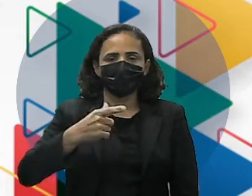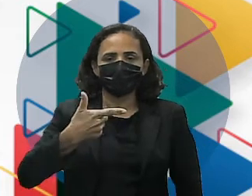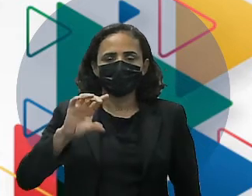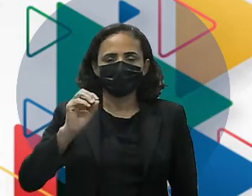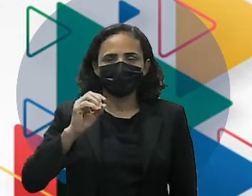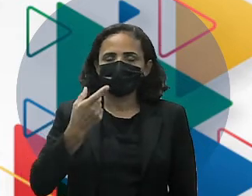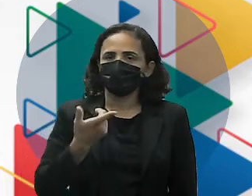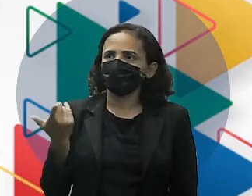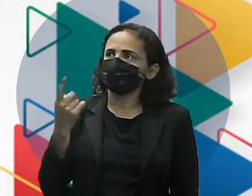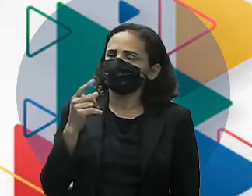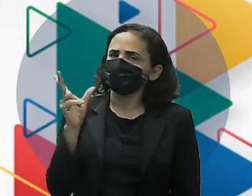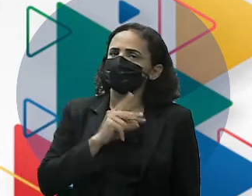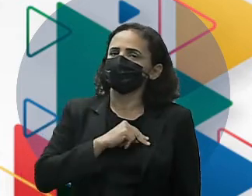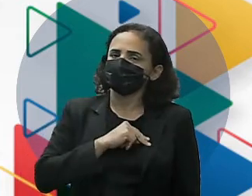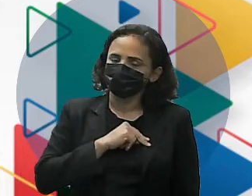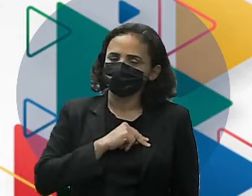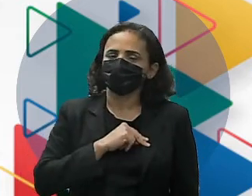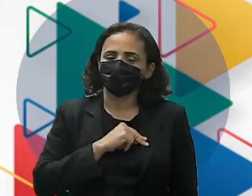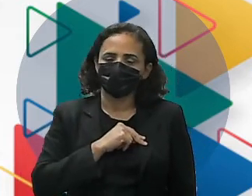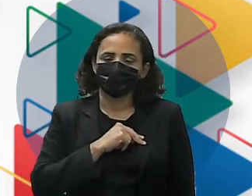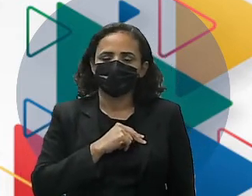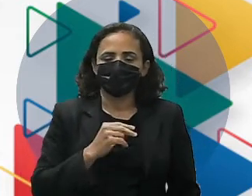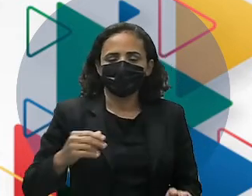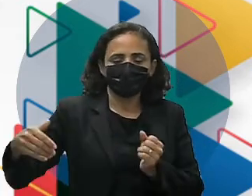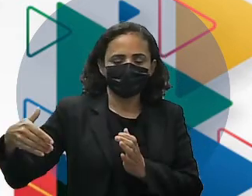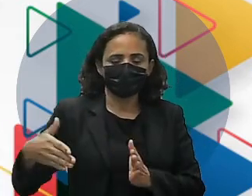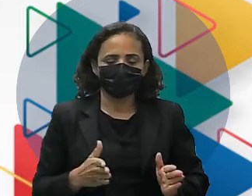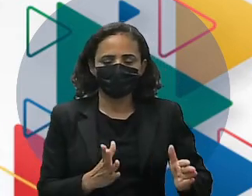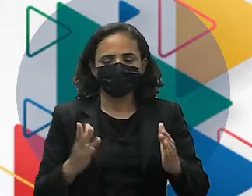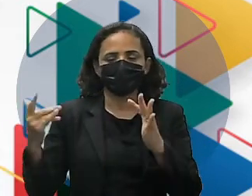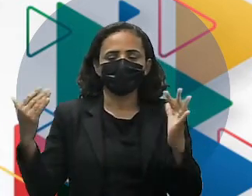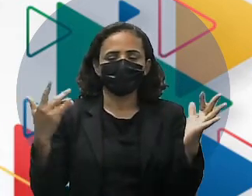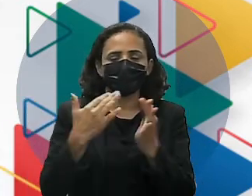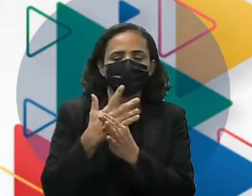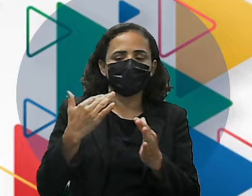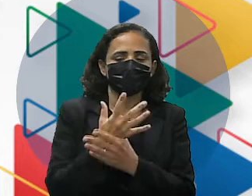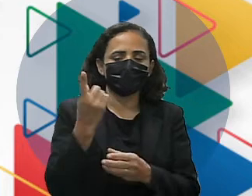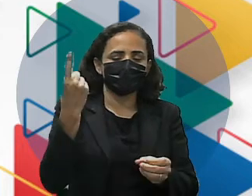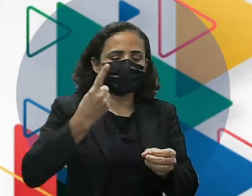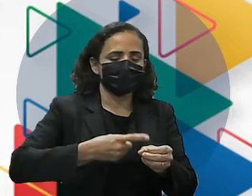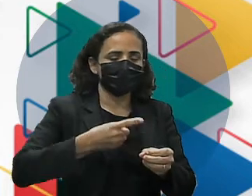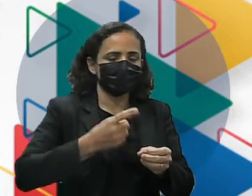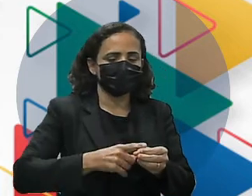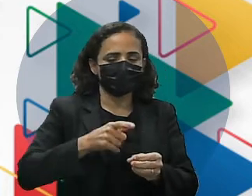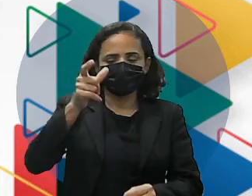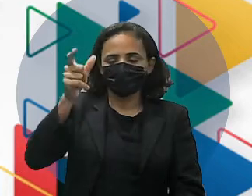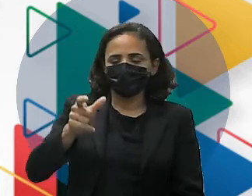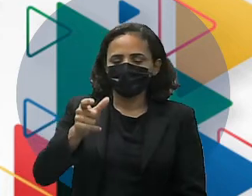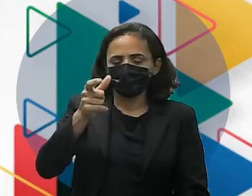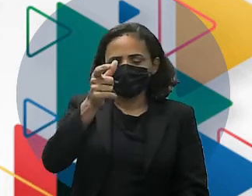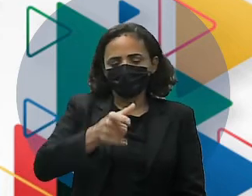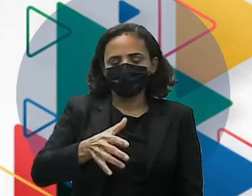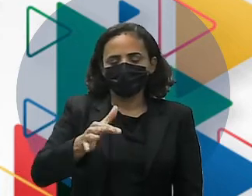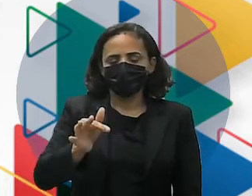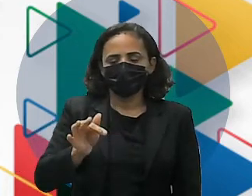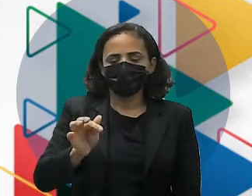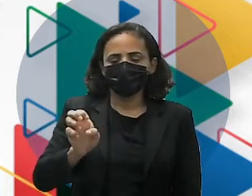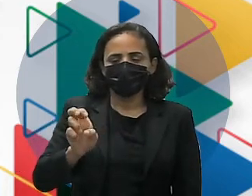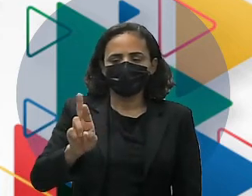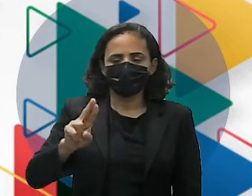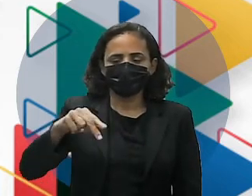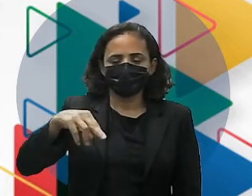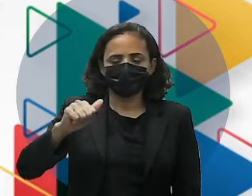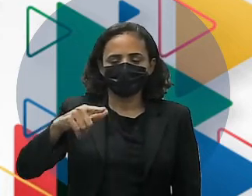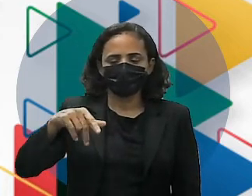que massa. O caminho da cidade até a fazenda de Fernando compreende uma parte